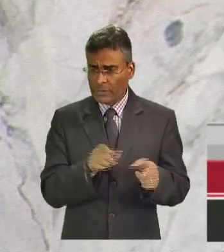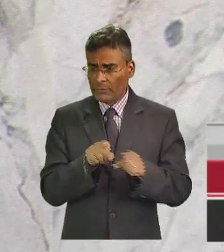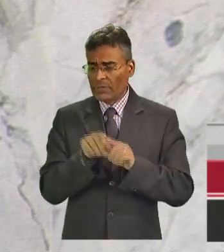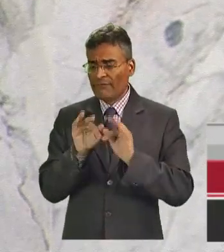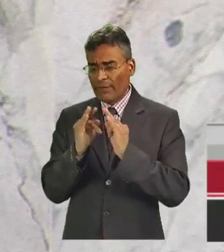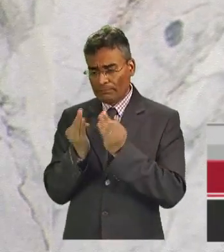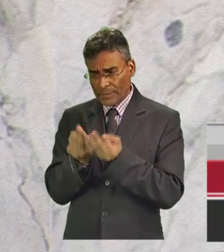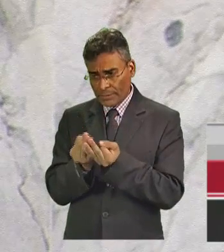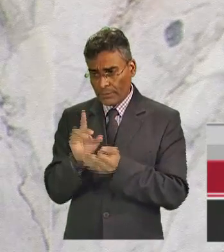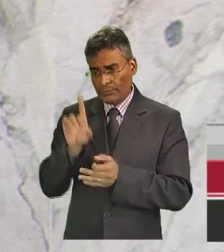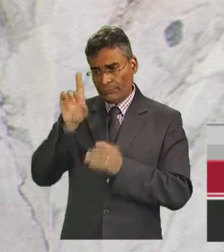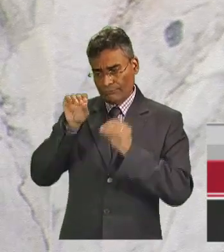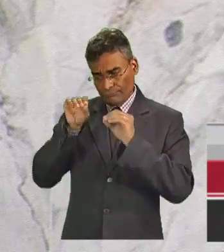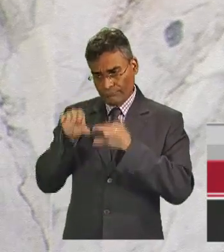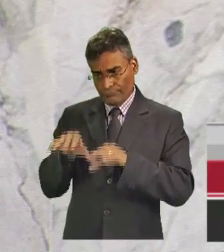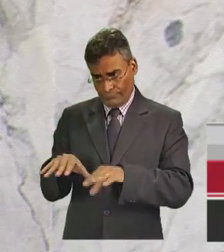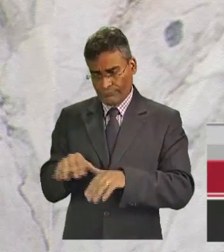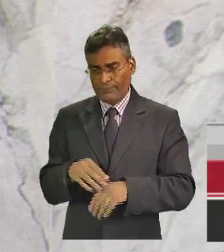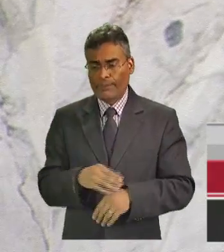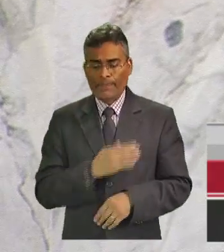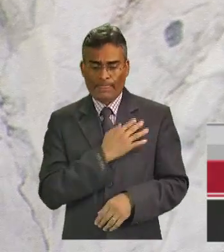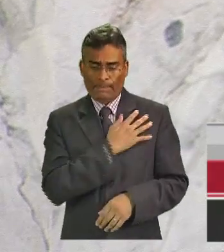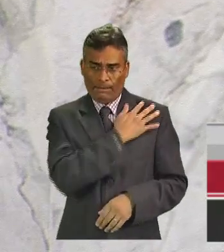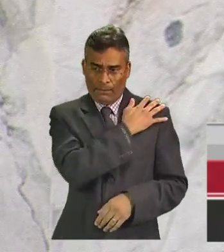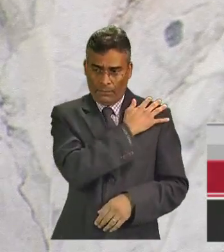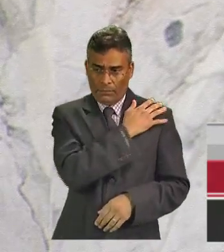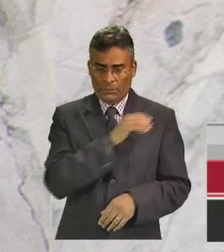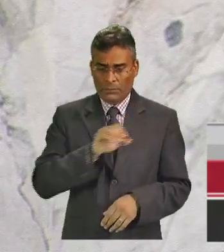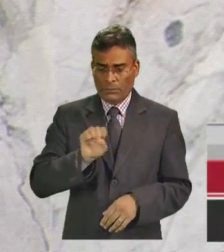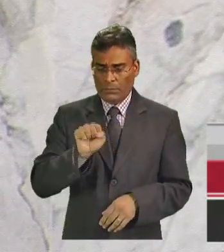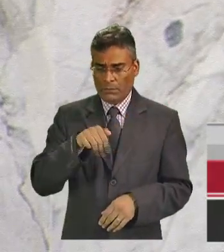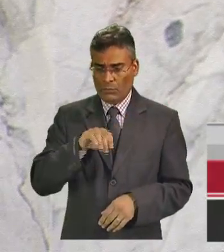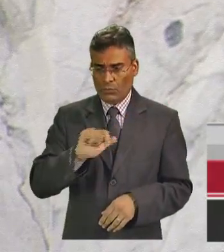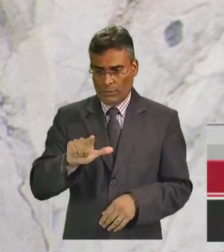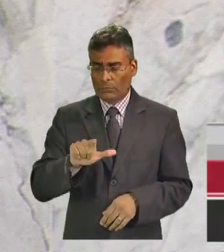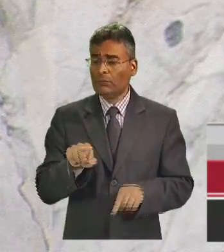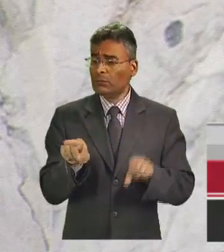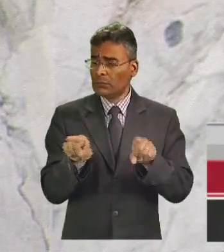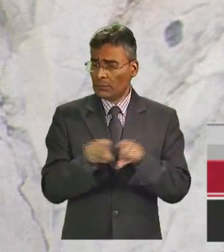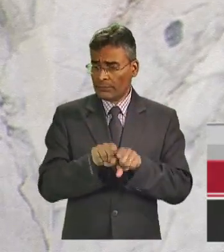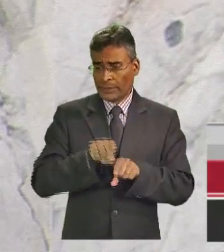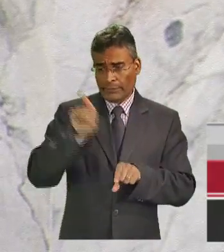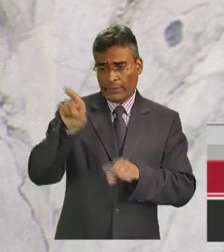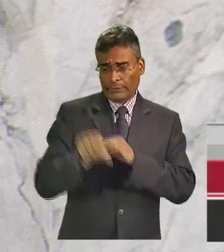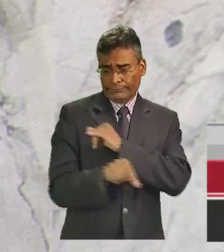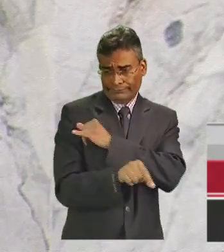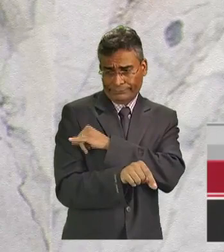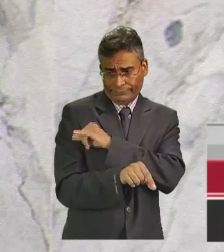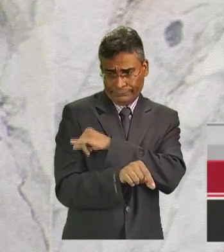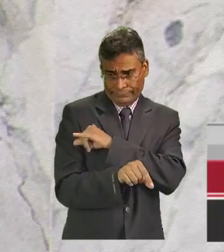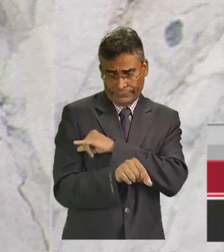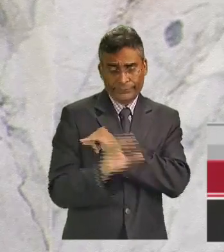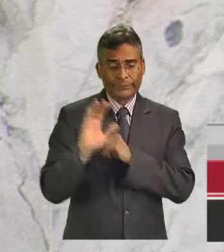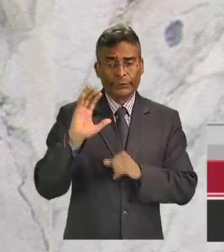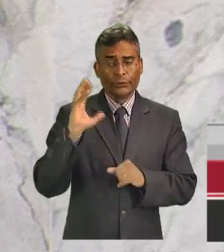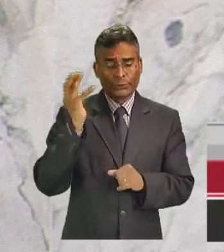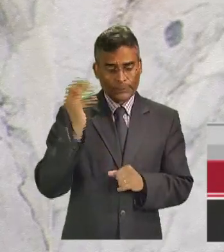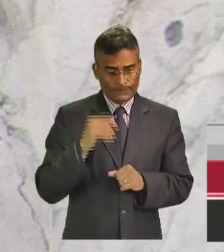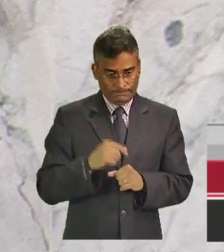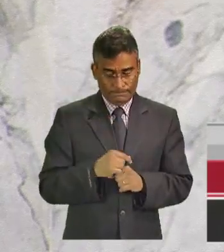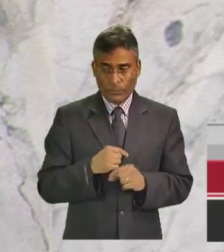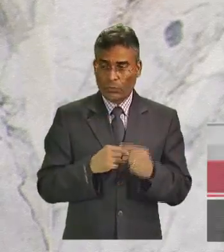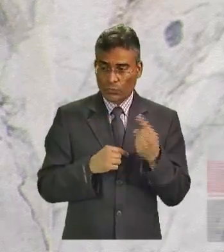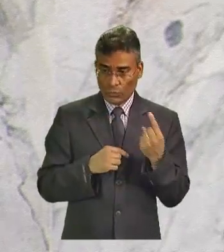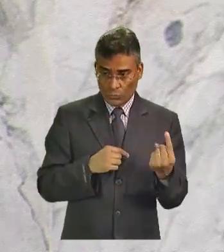a família do sargento Samuel Marques Ambrósio. No Rio de Janeiro não é diferente. No Rio de Janeiro, nós tivemos mais um